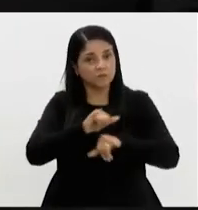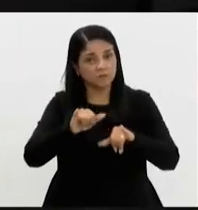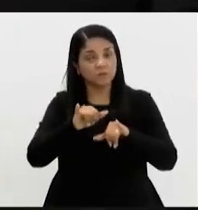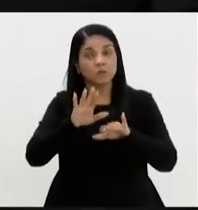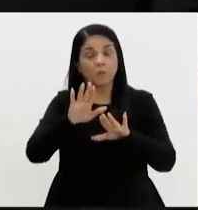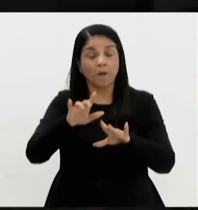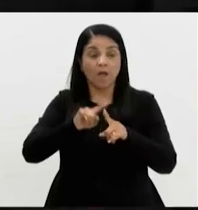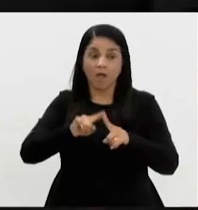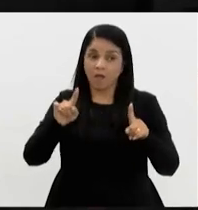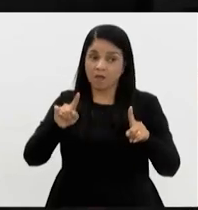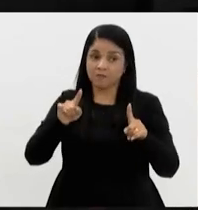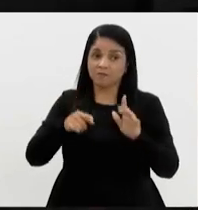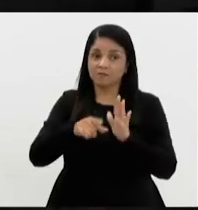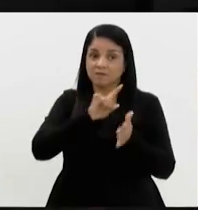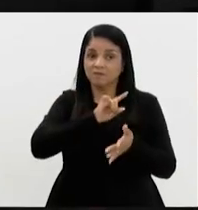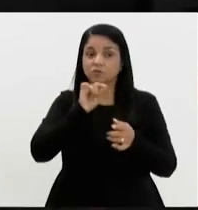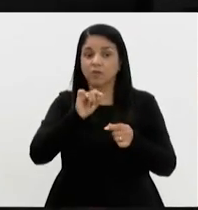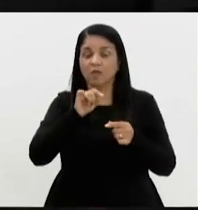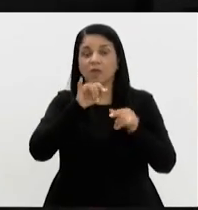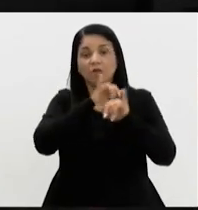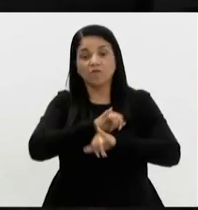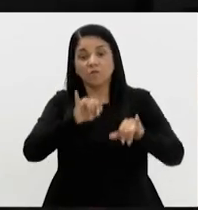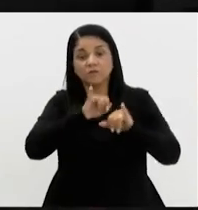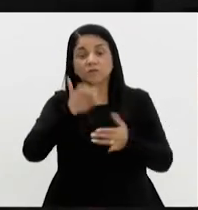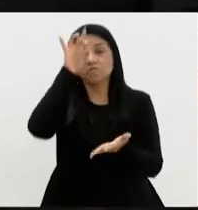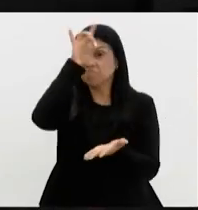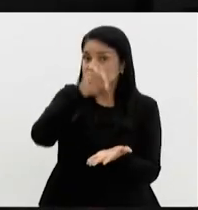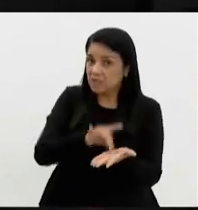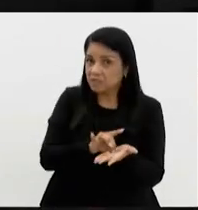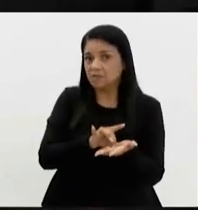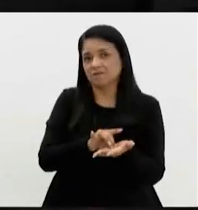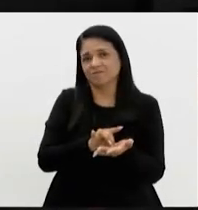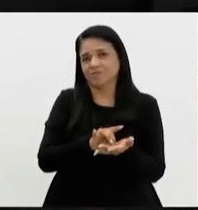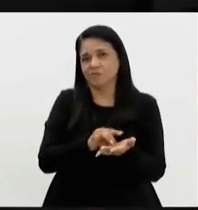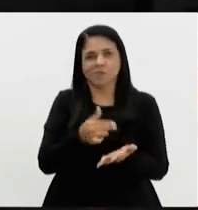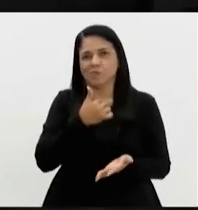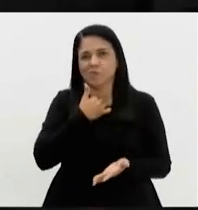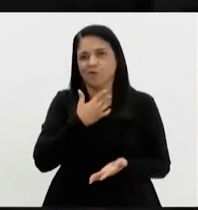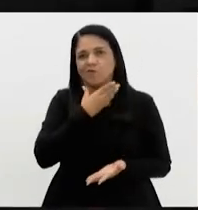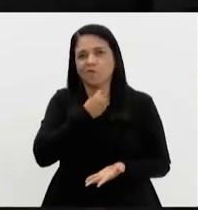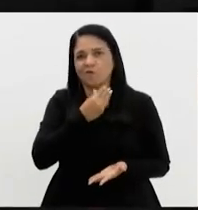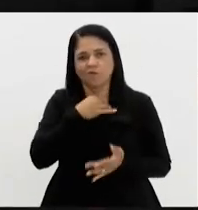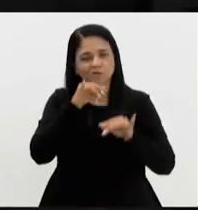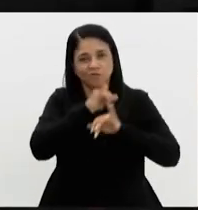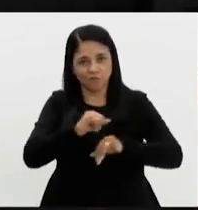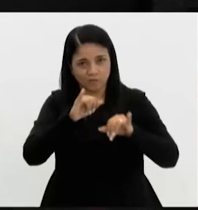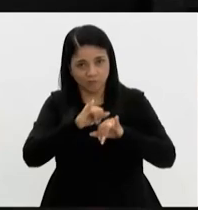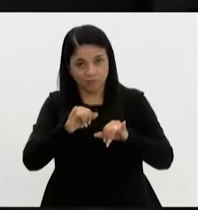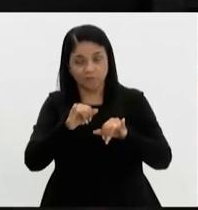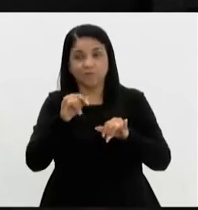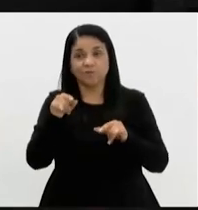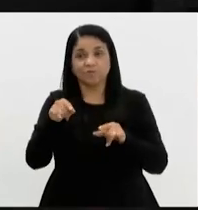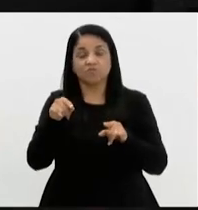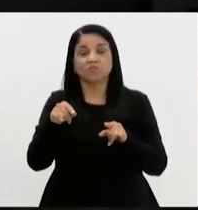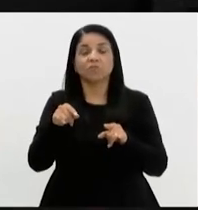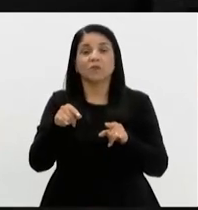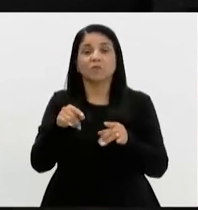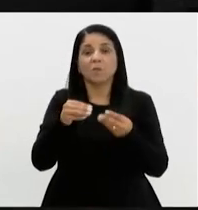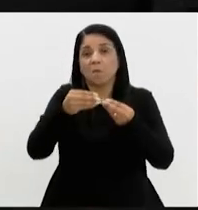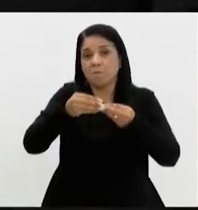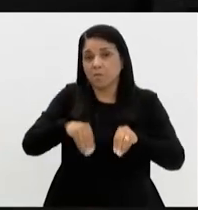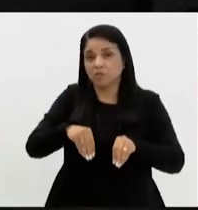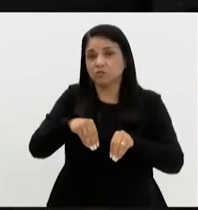Professor João Carlos Souto essa informação seja verdadeira não seja falsa porque isso pode denegrir a soberania e o próprio